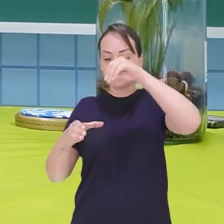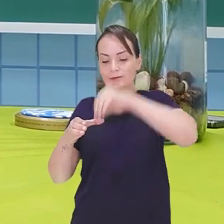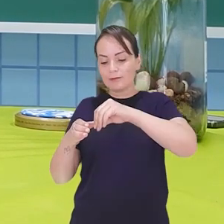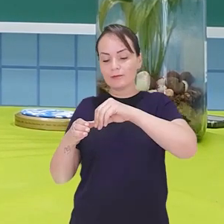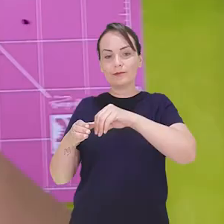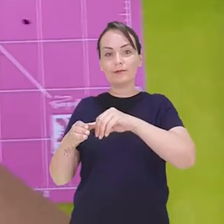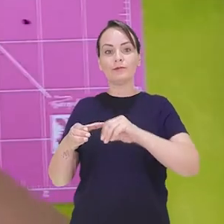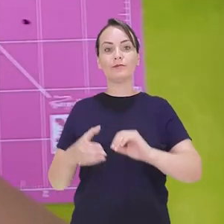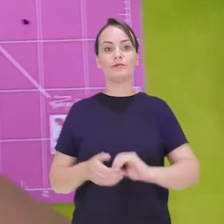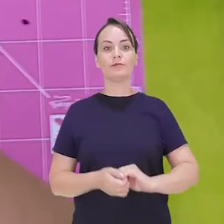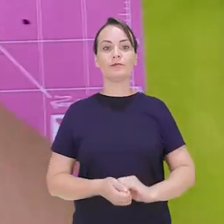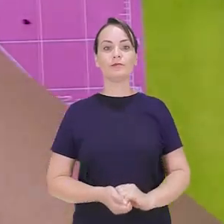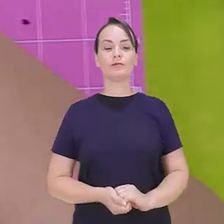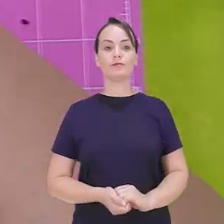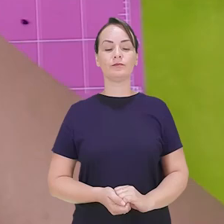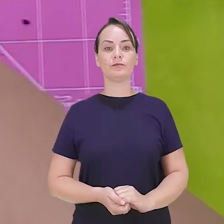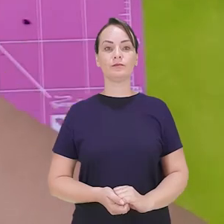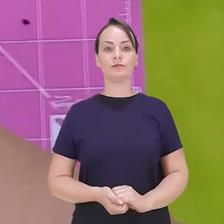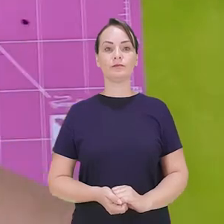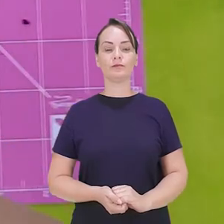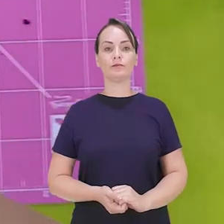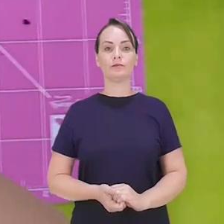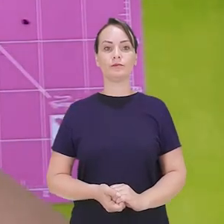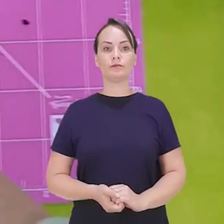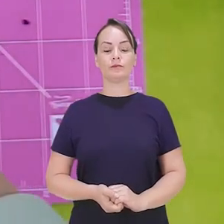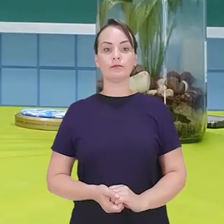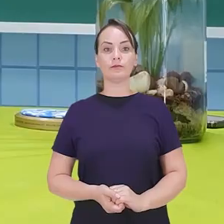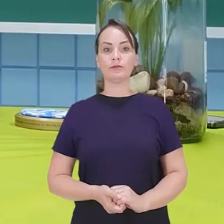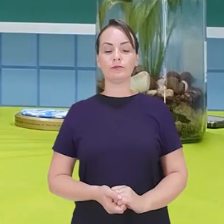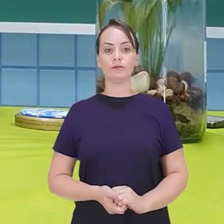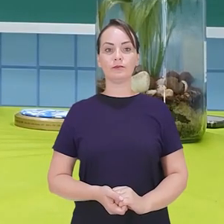fitônia. Nós vamos colocar dentro do pote.